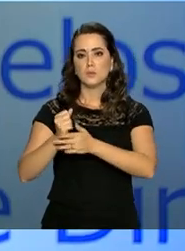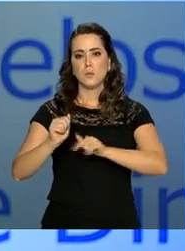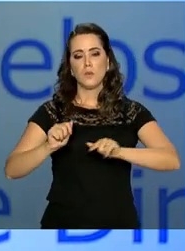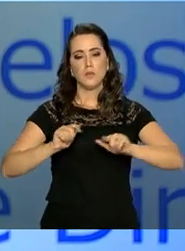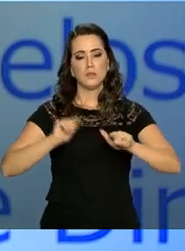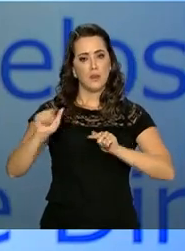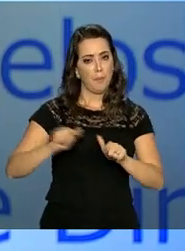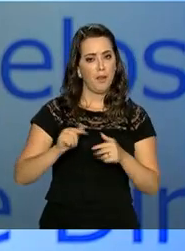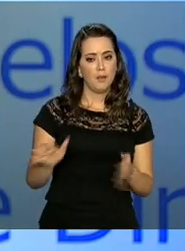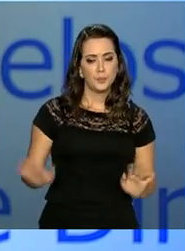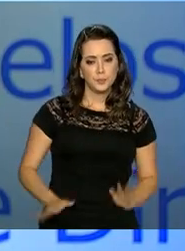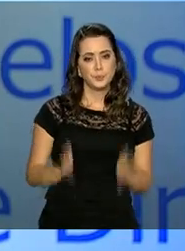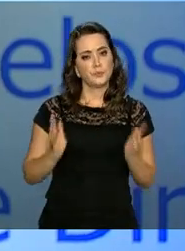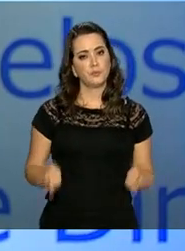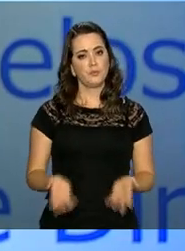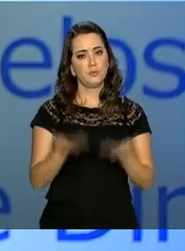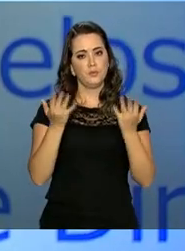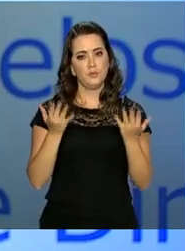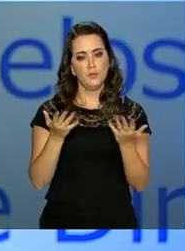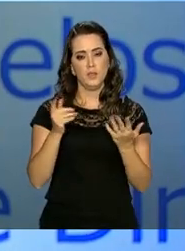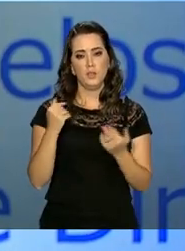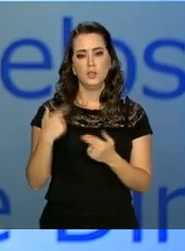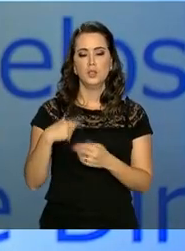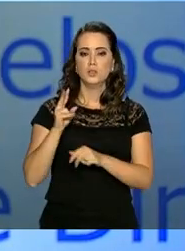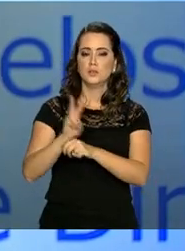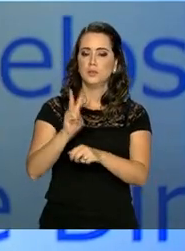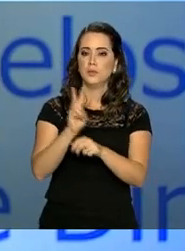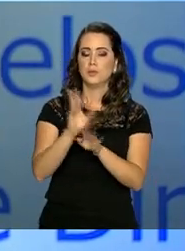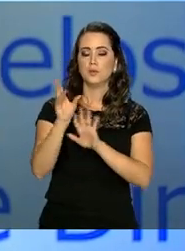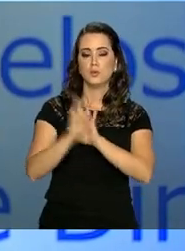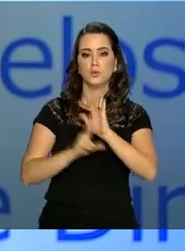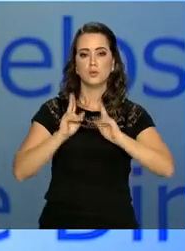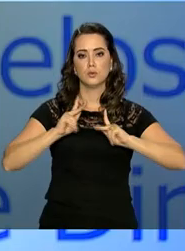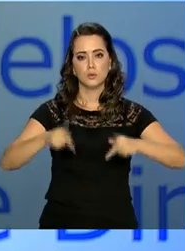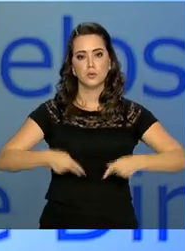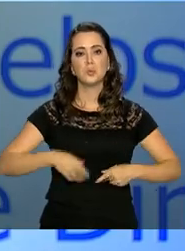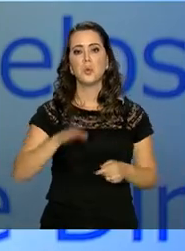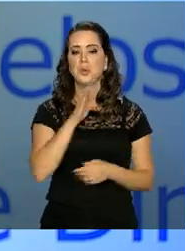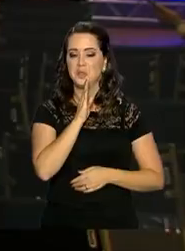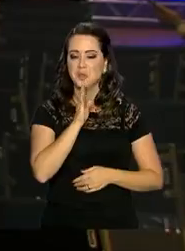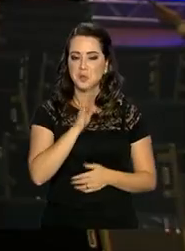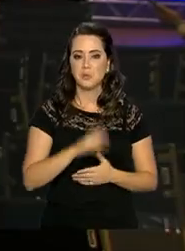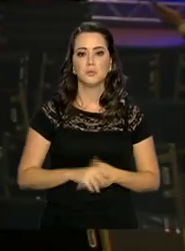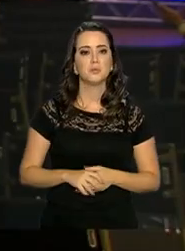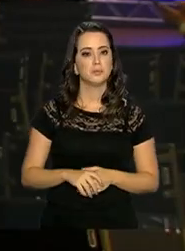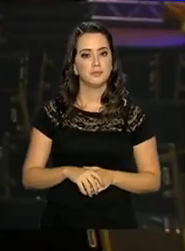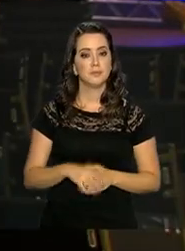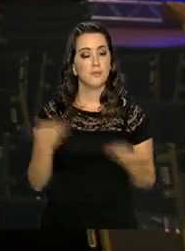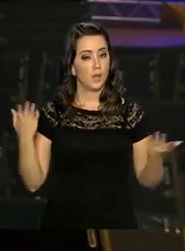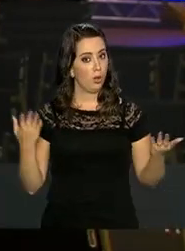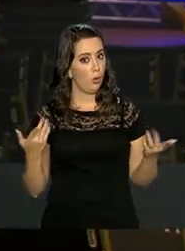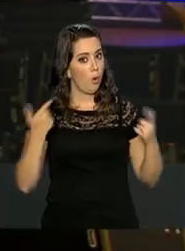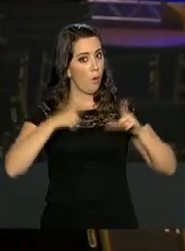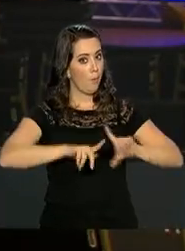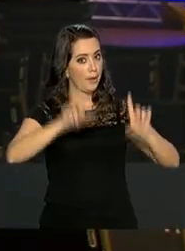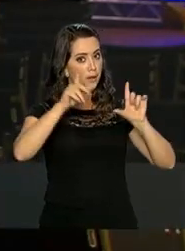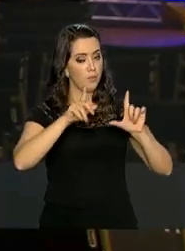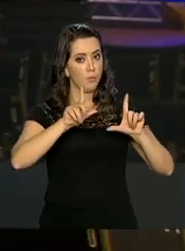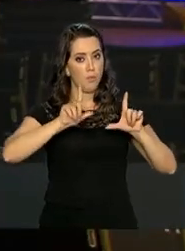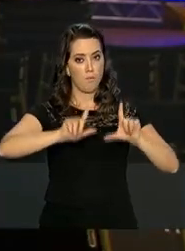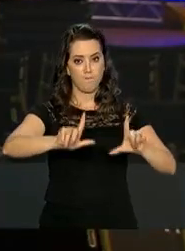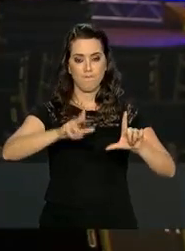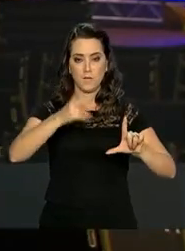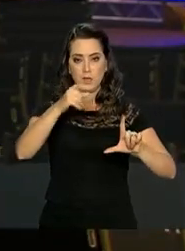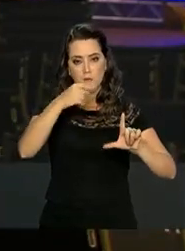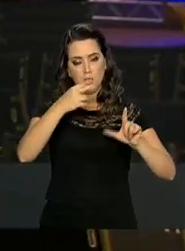a promoção dos e defesa dos direitos humanos sejam reconhecidos. O Prêmio Direitos Humanos foi criado